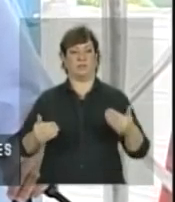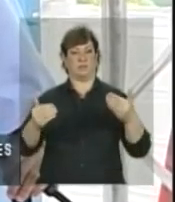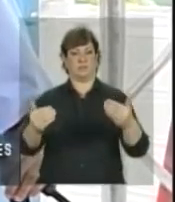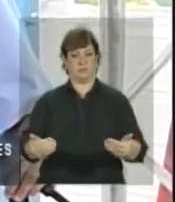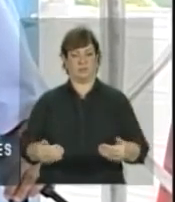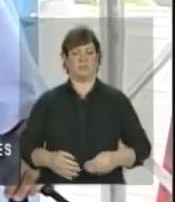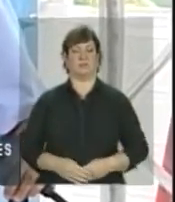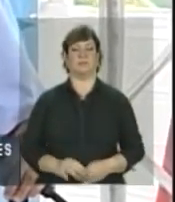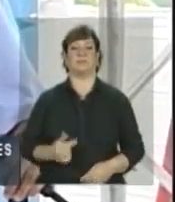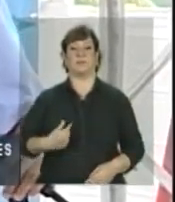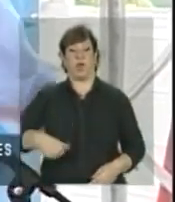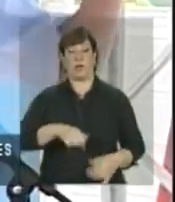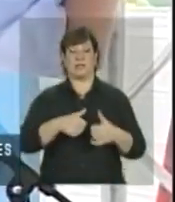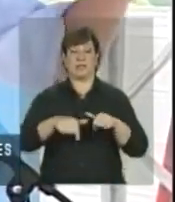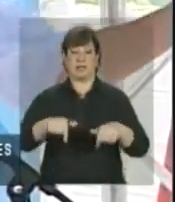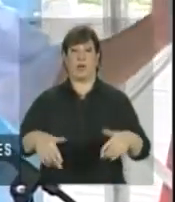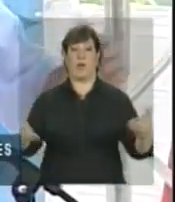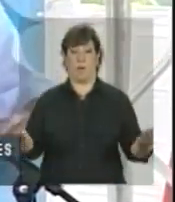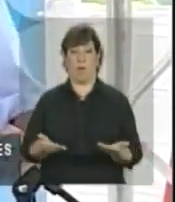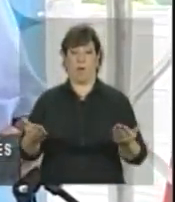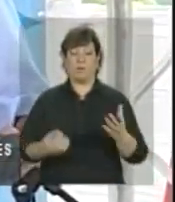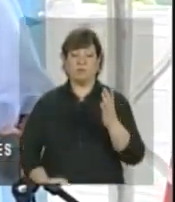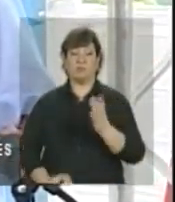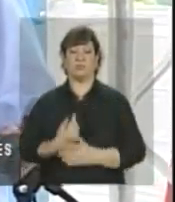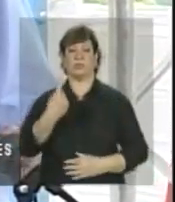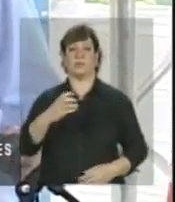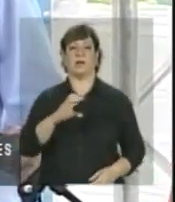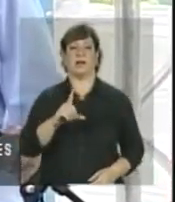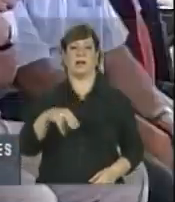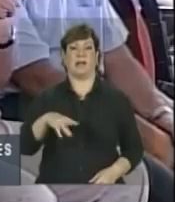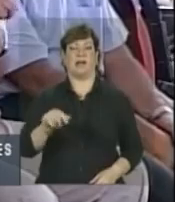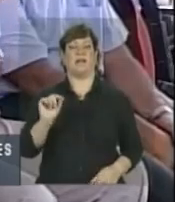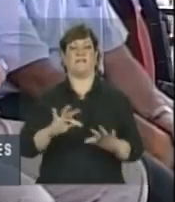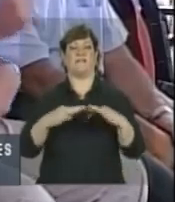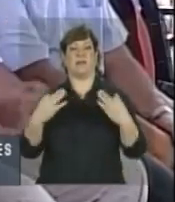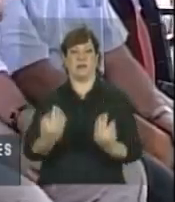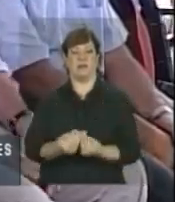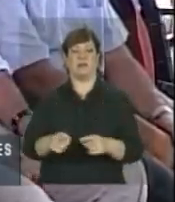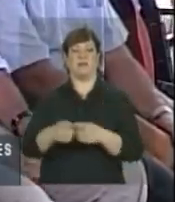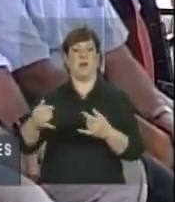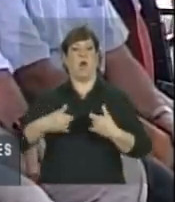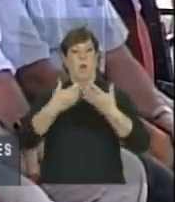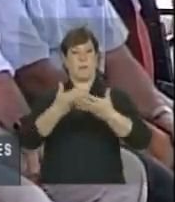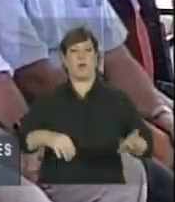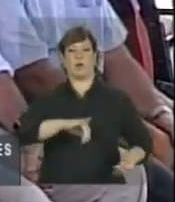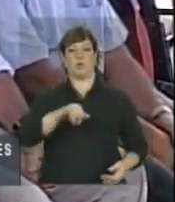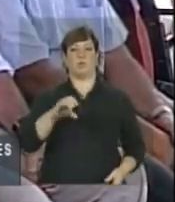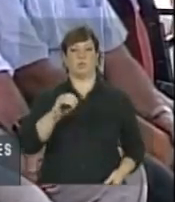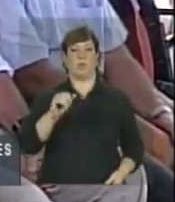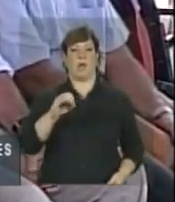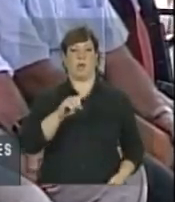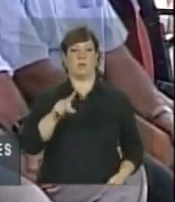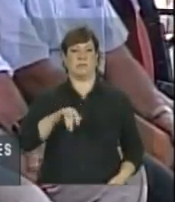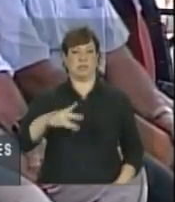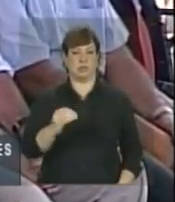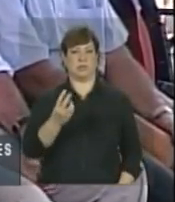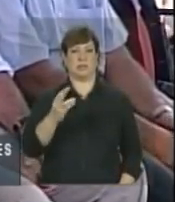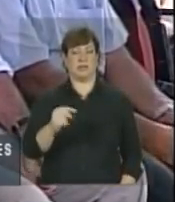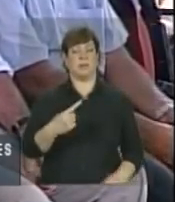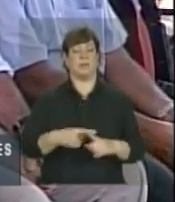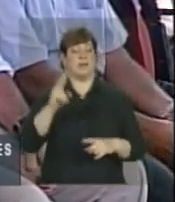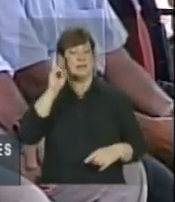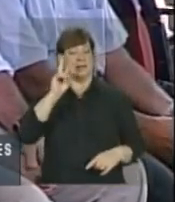complexidade. Estamos aqui hoje inaugurando uma clínica da família, homenageando o Joãozinho 30, que é certamente uma figura